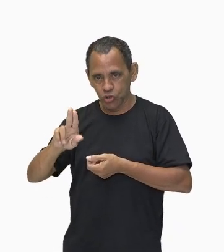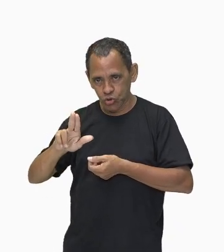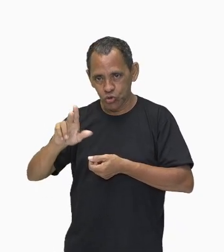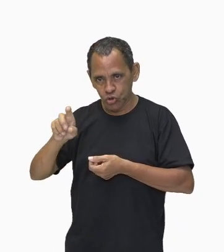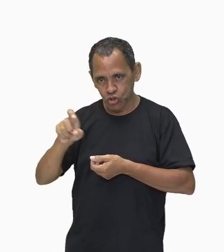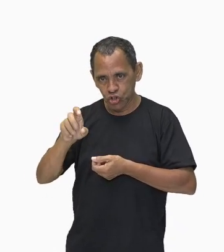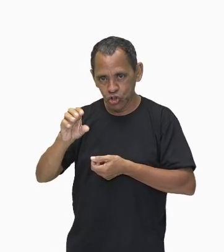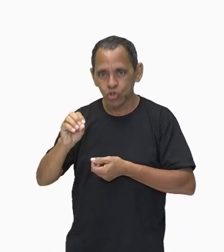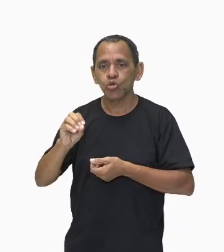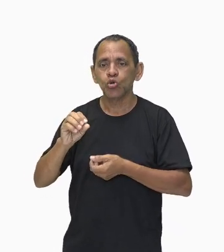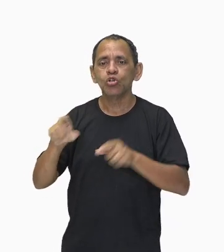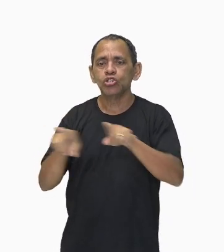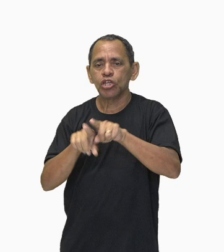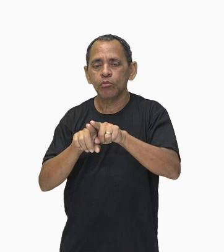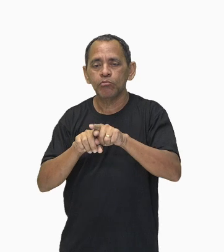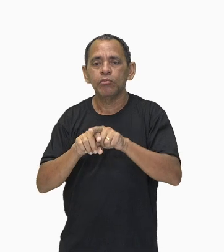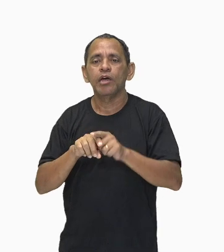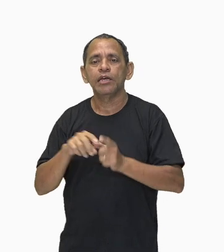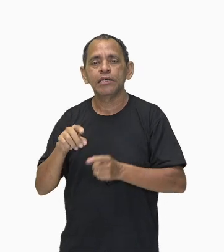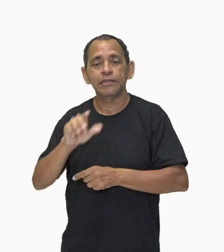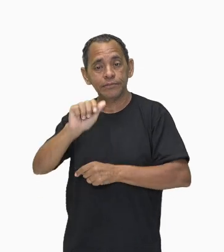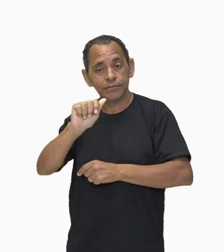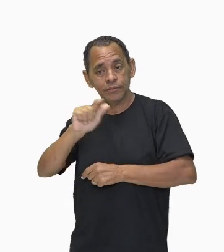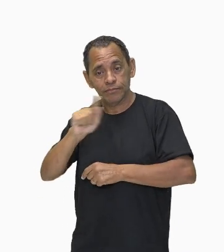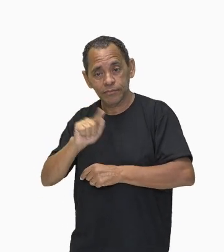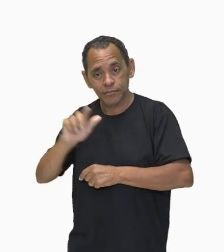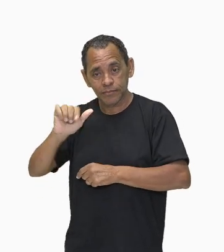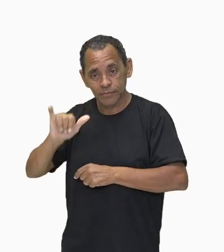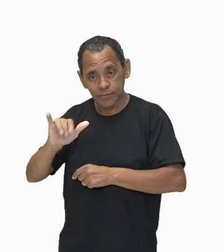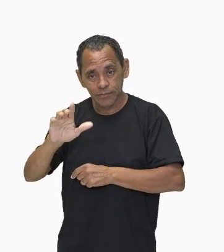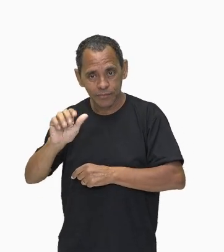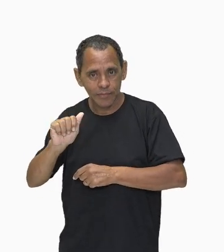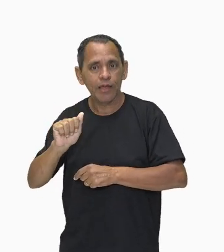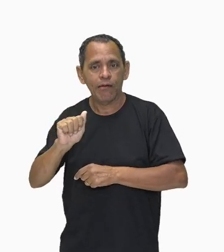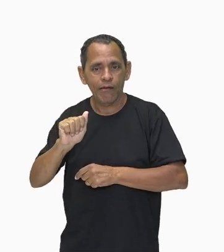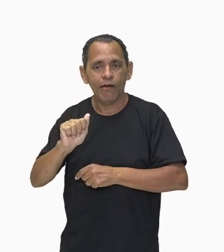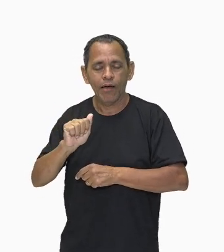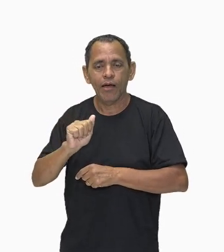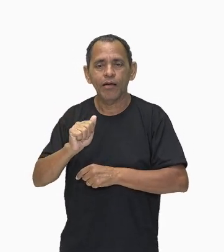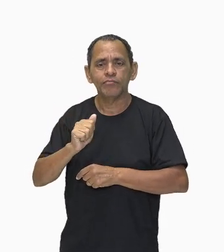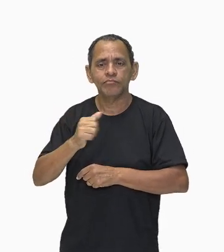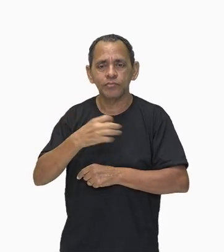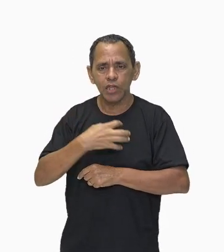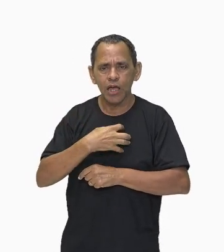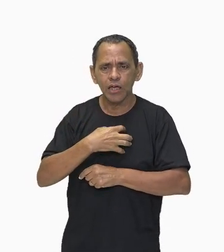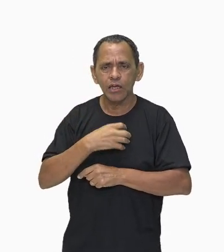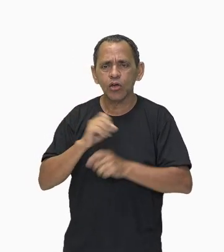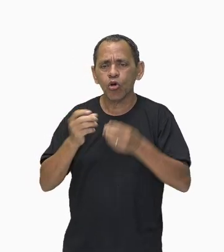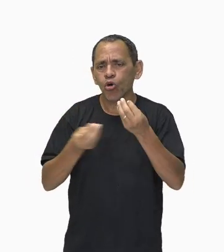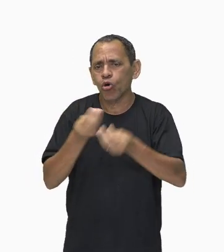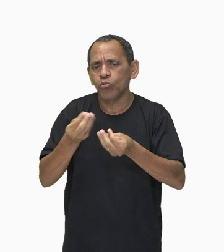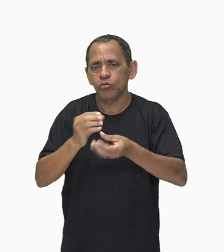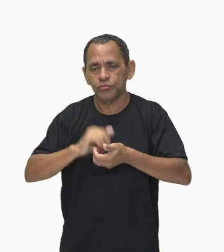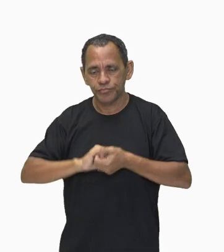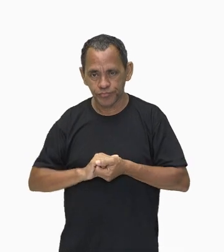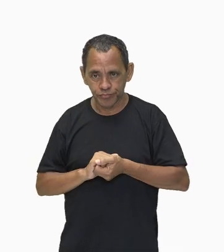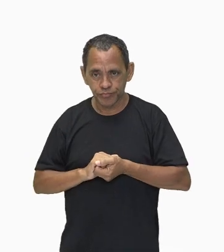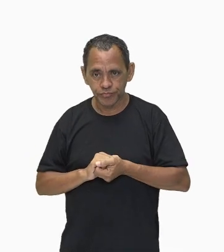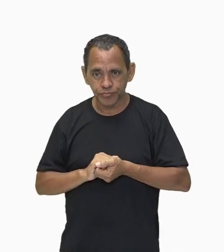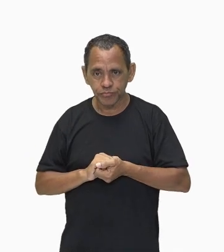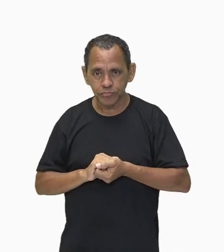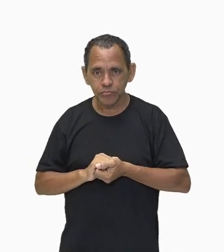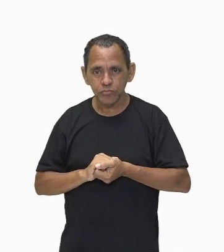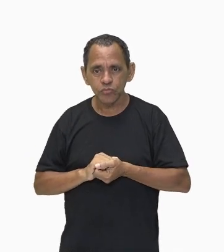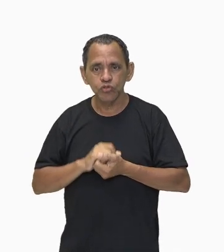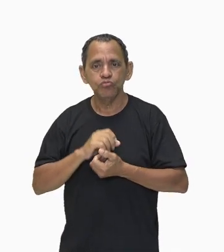queimação e regurgitação. Quais são as causas, né? Considerando que causas é aquilo que vai fazer com